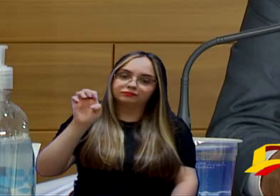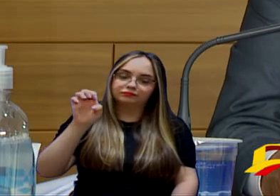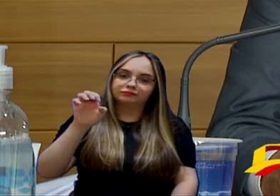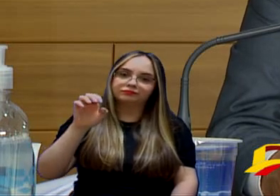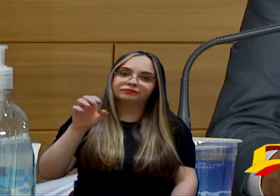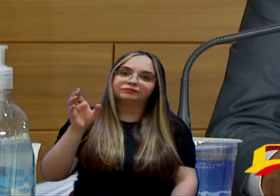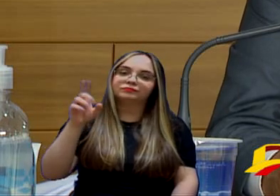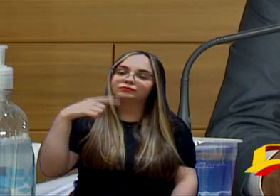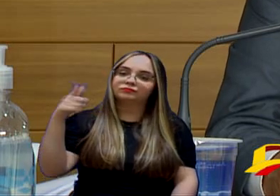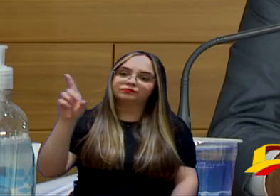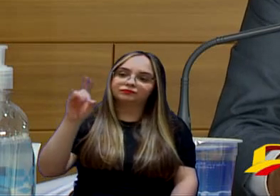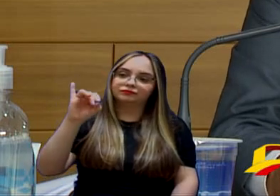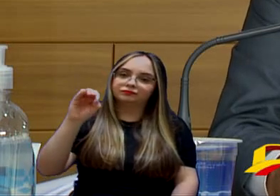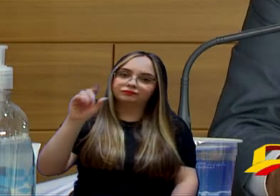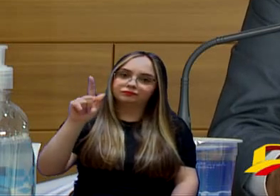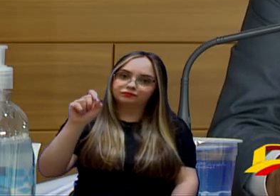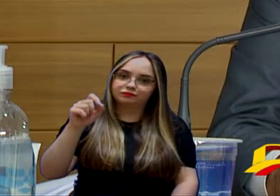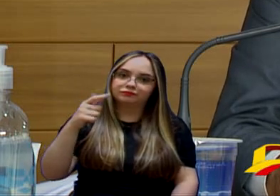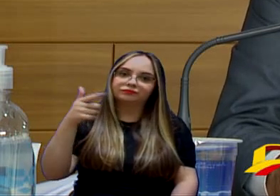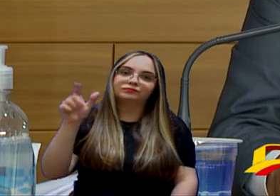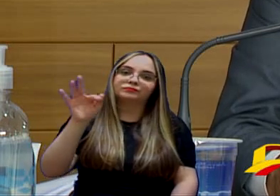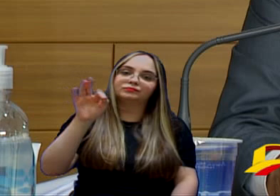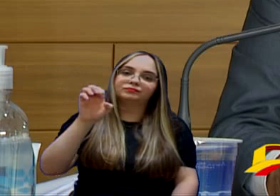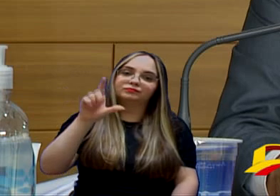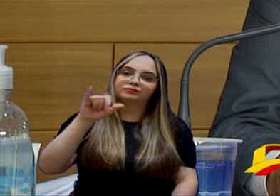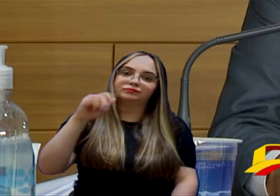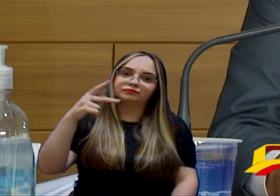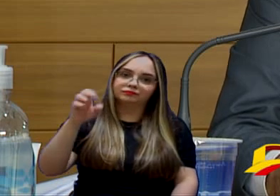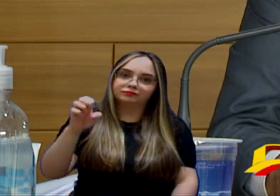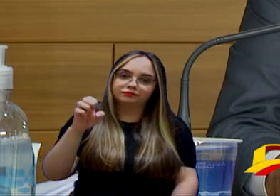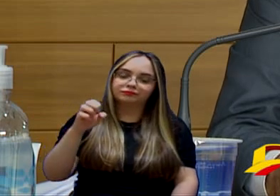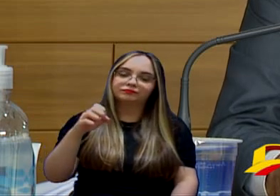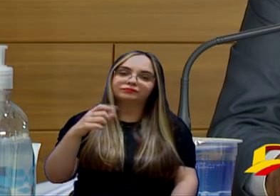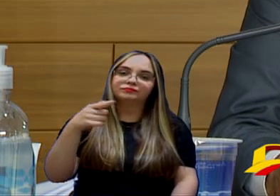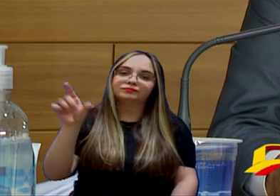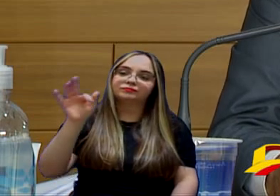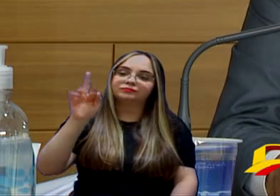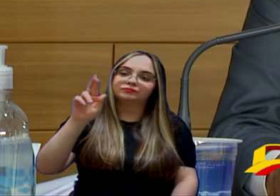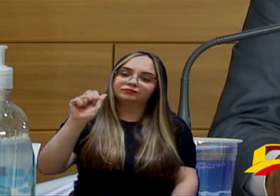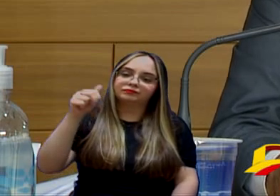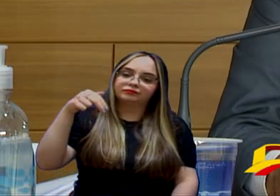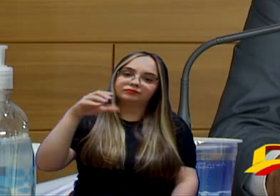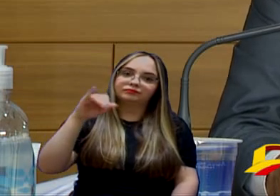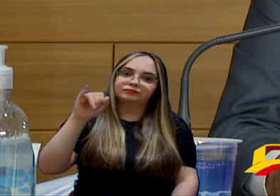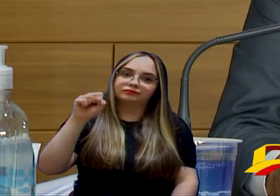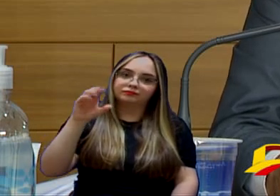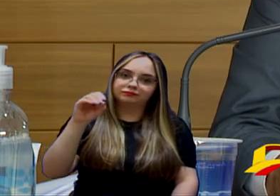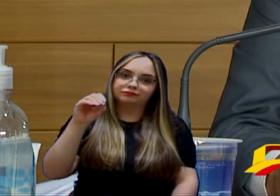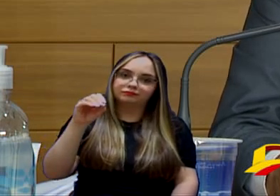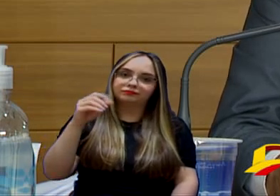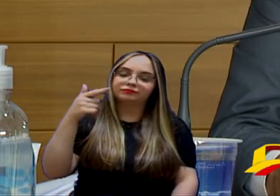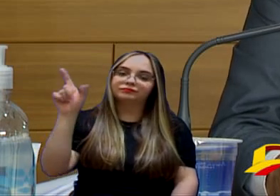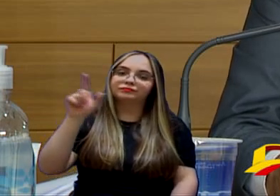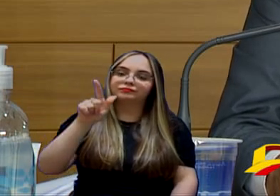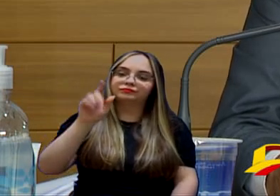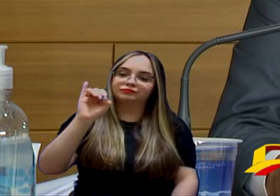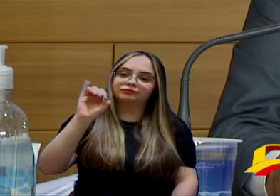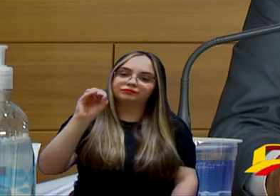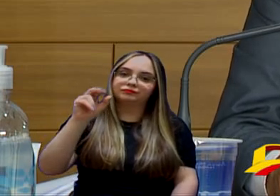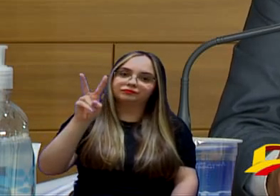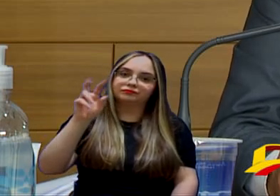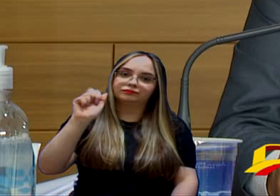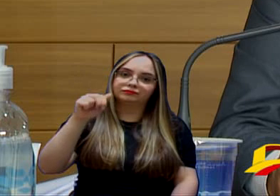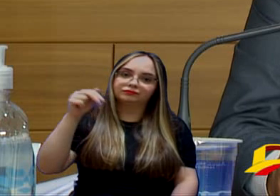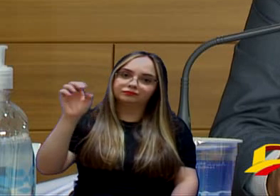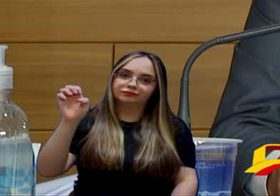Diogo Mendonça da Silva Felipe masochini dos Santos Francisco Valério Ferreira Giovanni zaguez Mourão